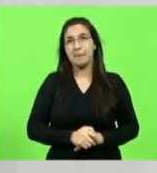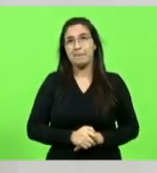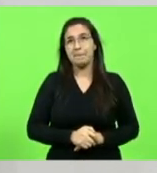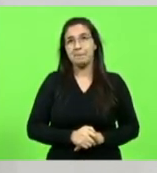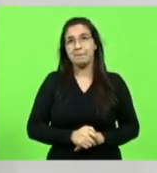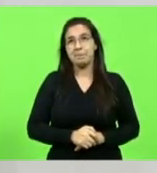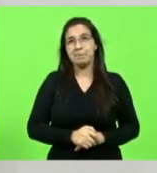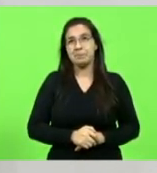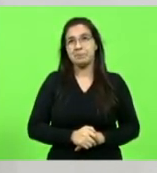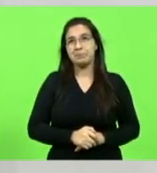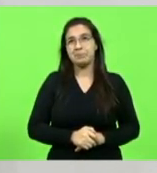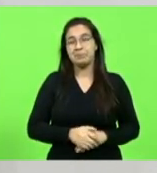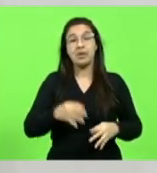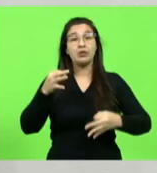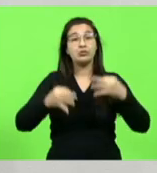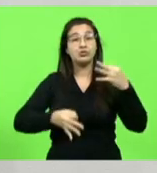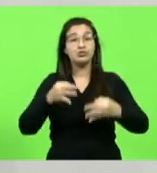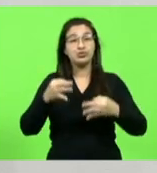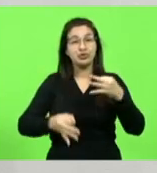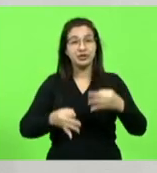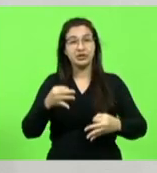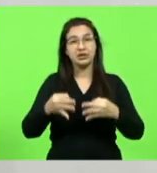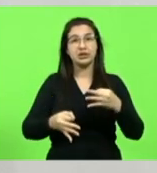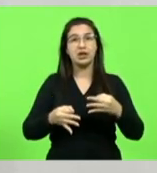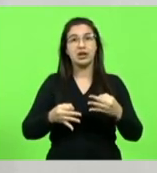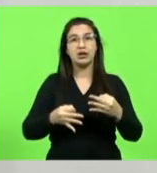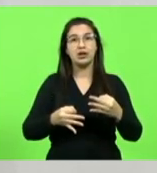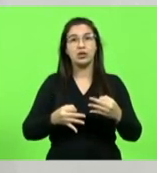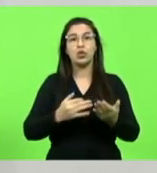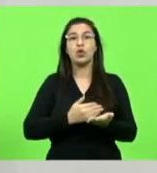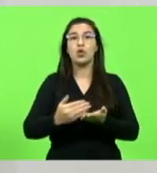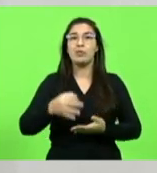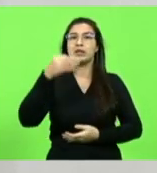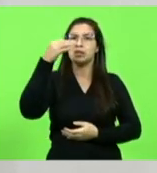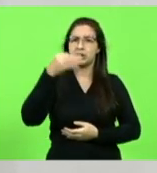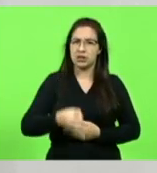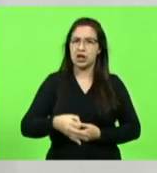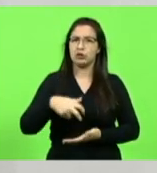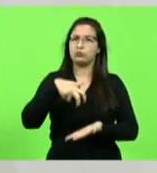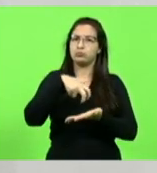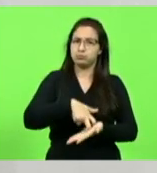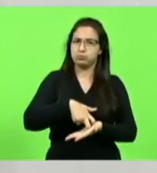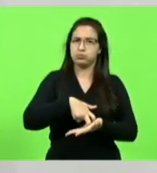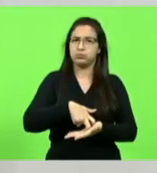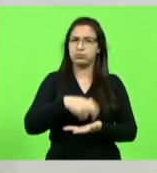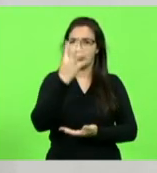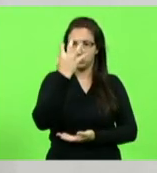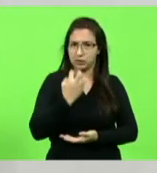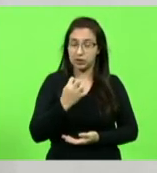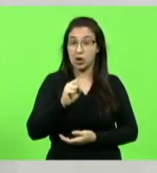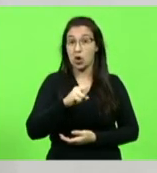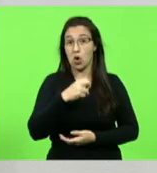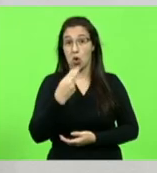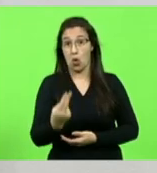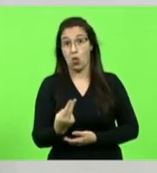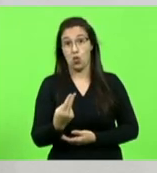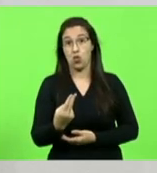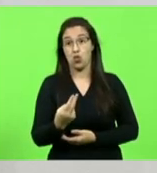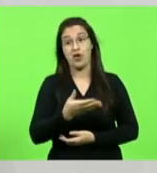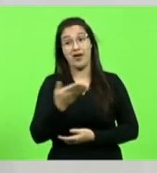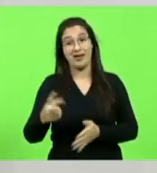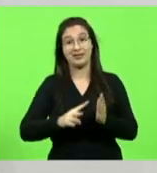Ou essa tomada do judiciário começa a dar choque, ou então eles vão continuar rindo da